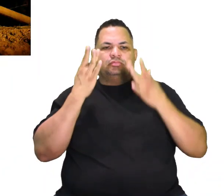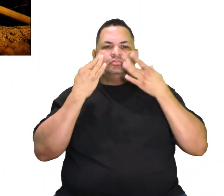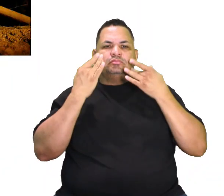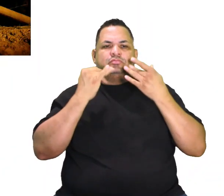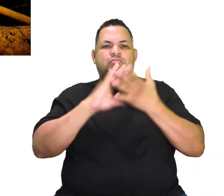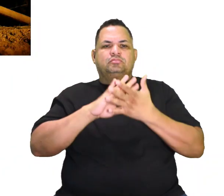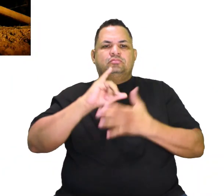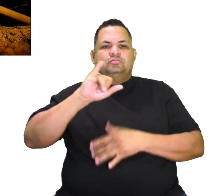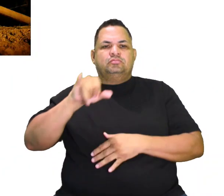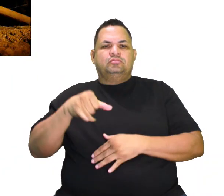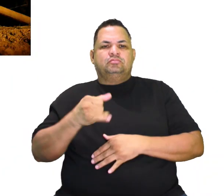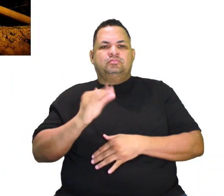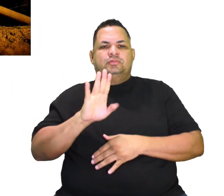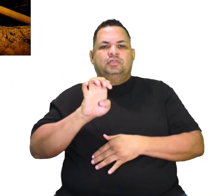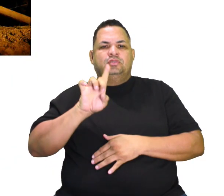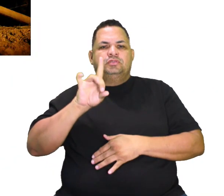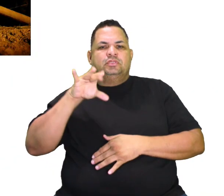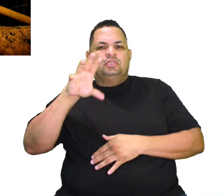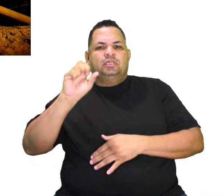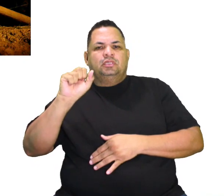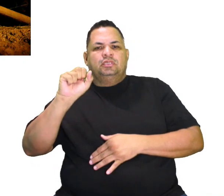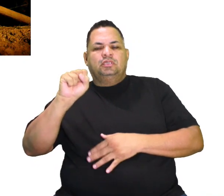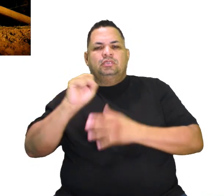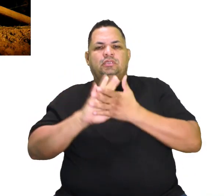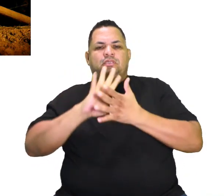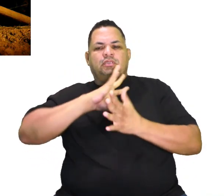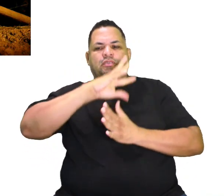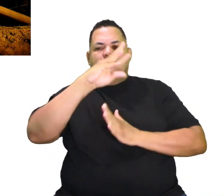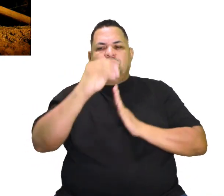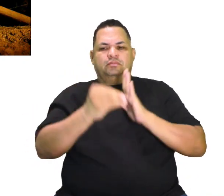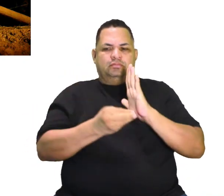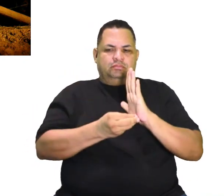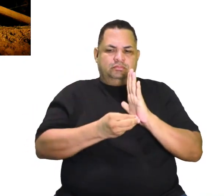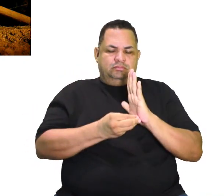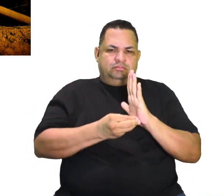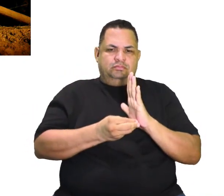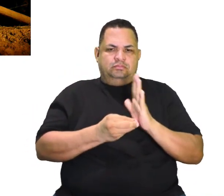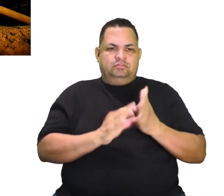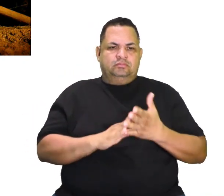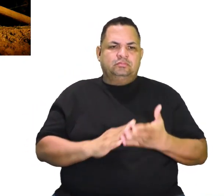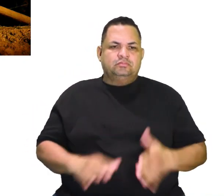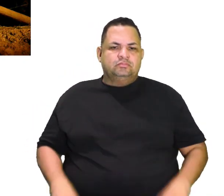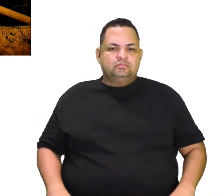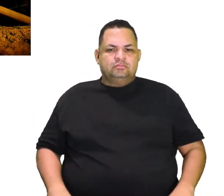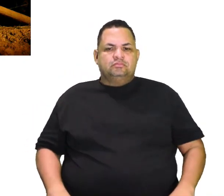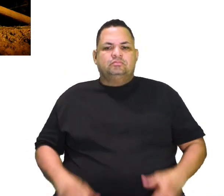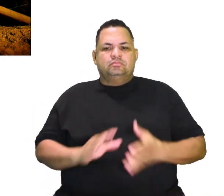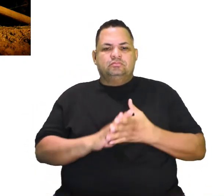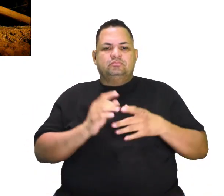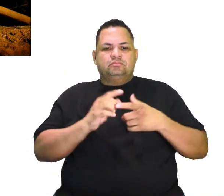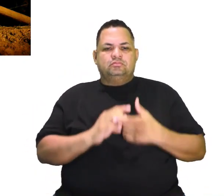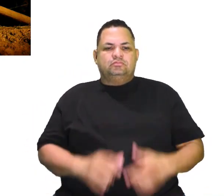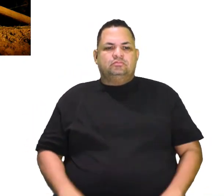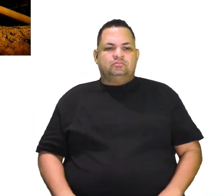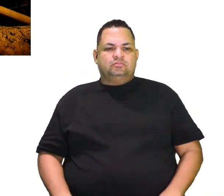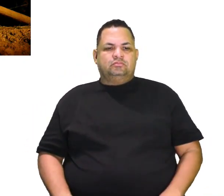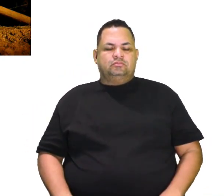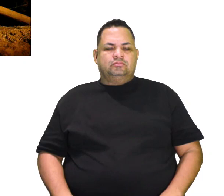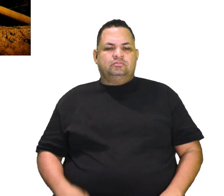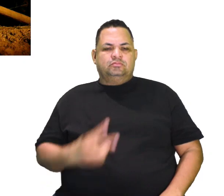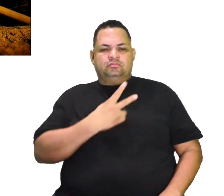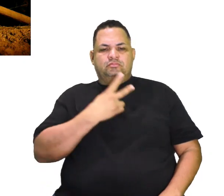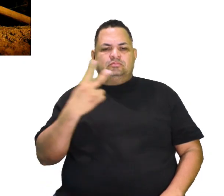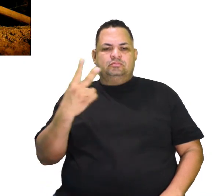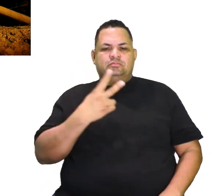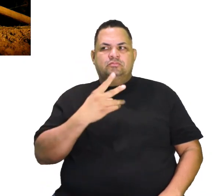a Jerusalém da Amazônia? Como eu já disse, eu falei que é um dos maiores teatros, mas é o segundo.